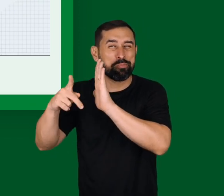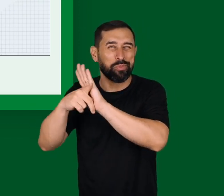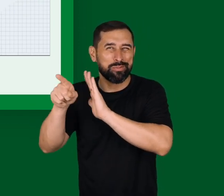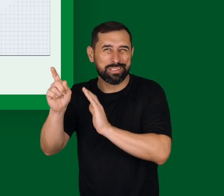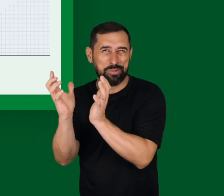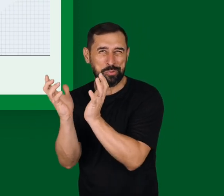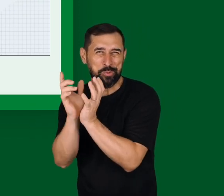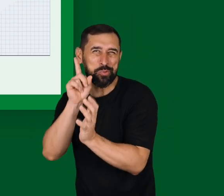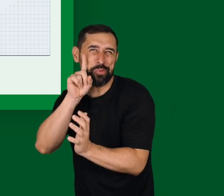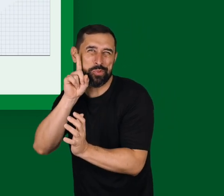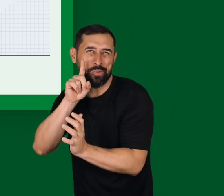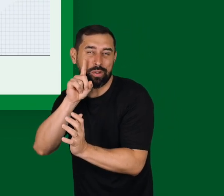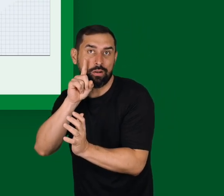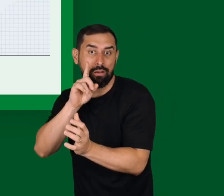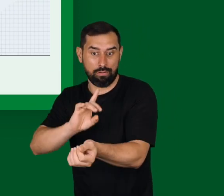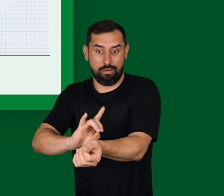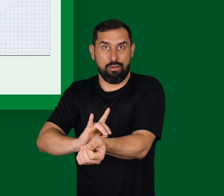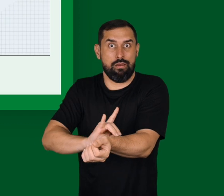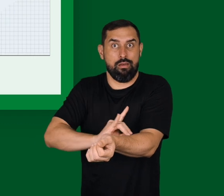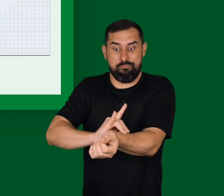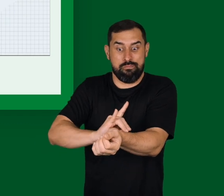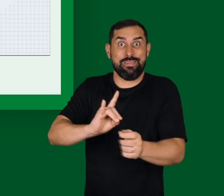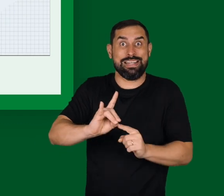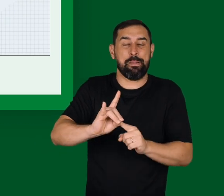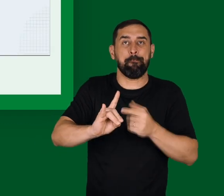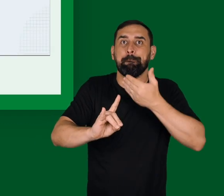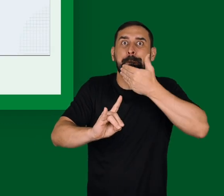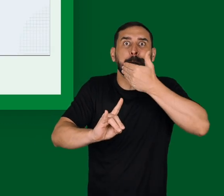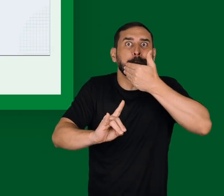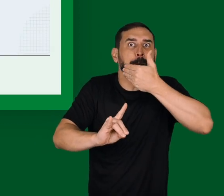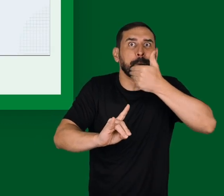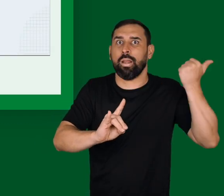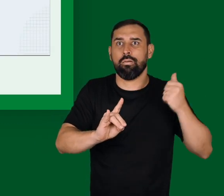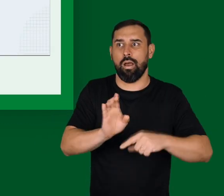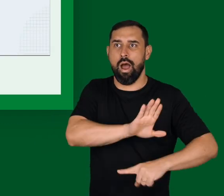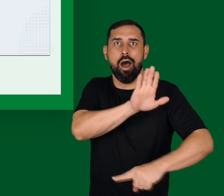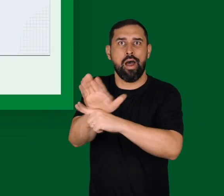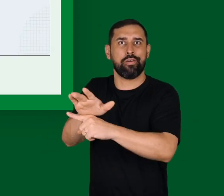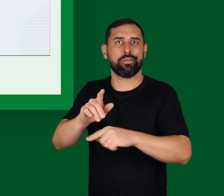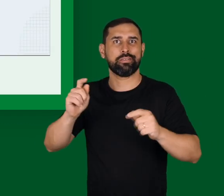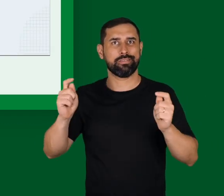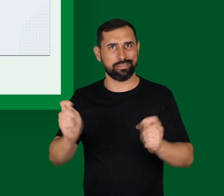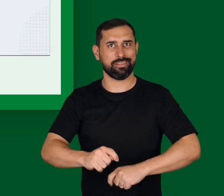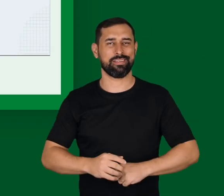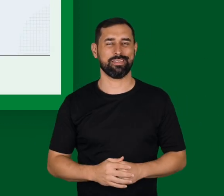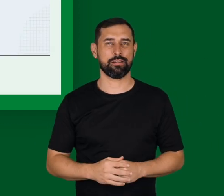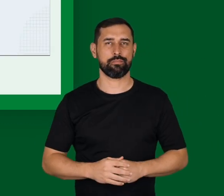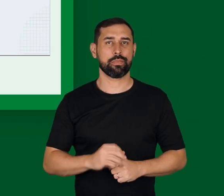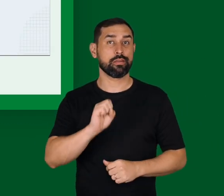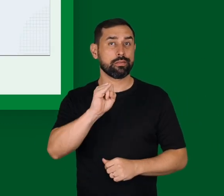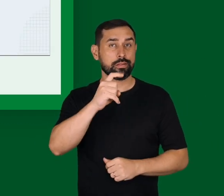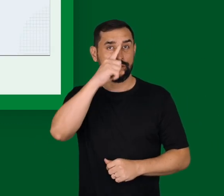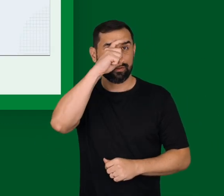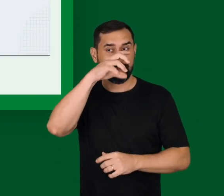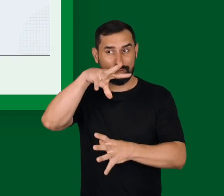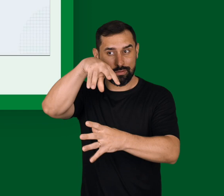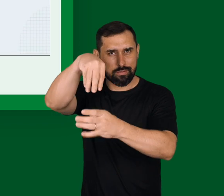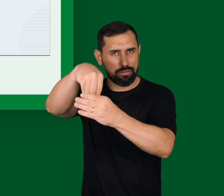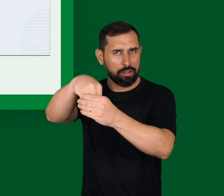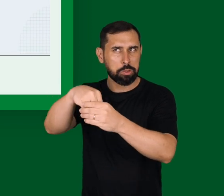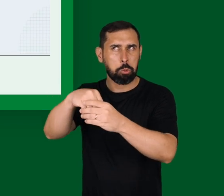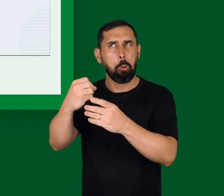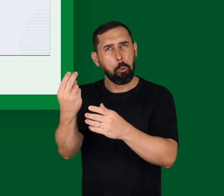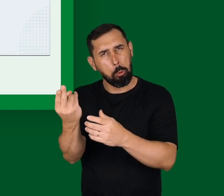sociedade americana, a epinefrina é a droga para reanimação. Então, se a gente estiver dentro de uma